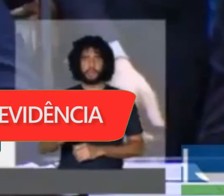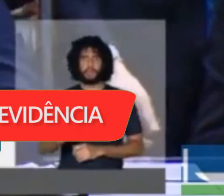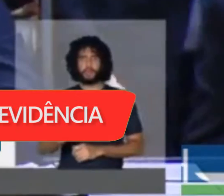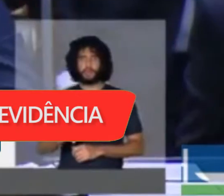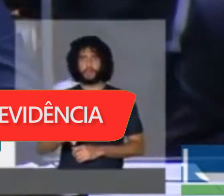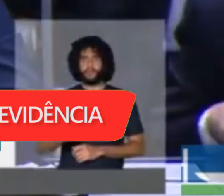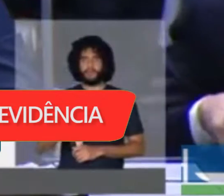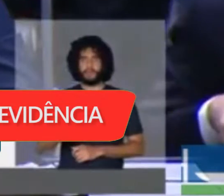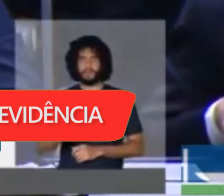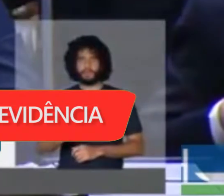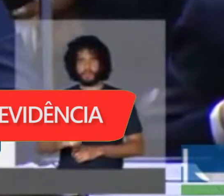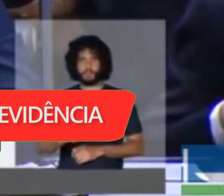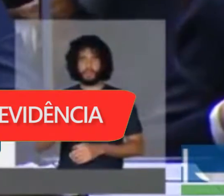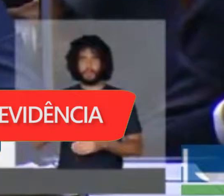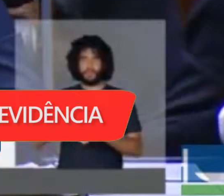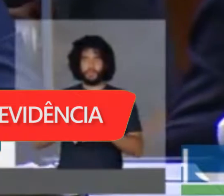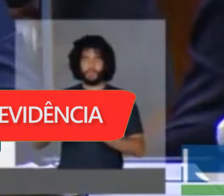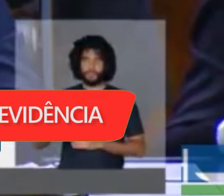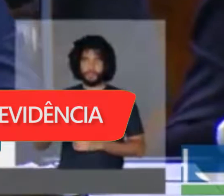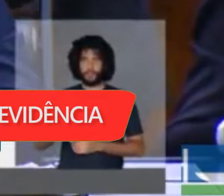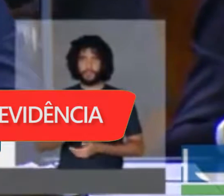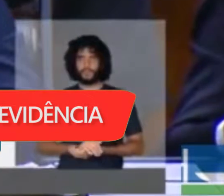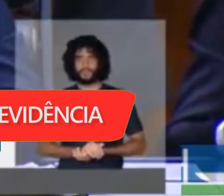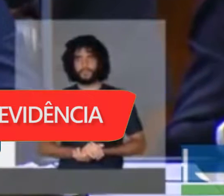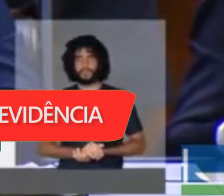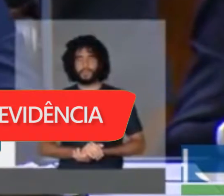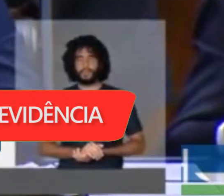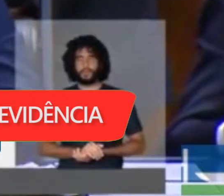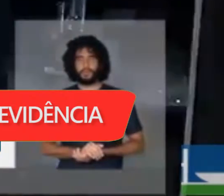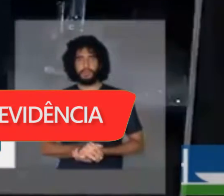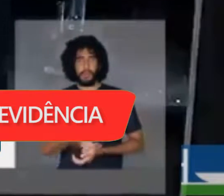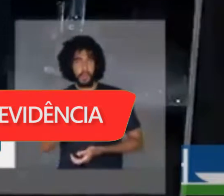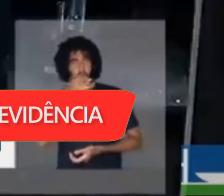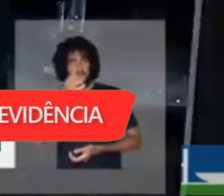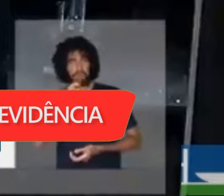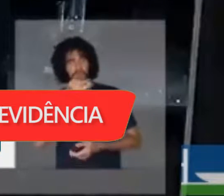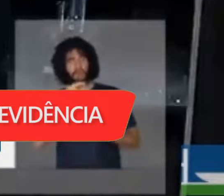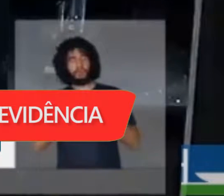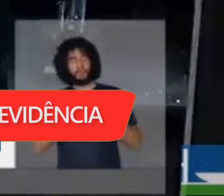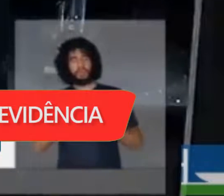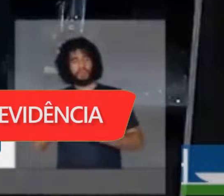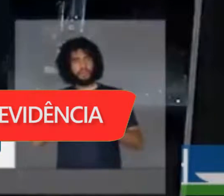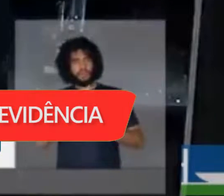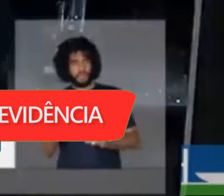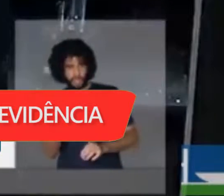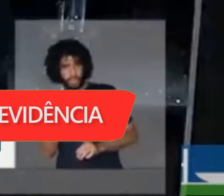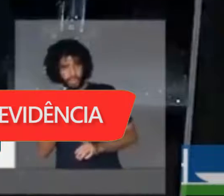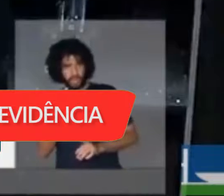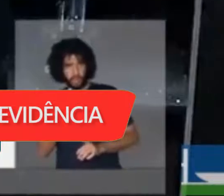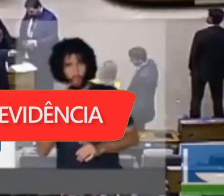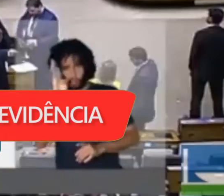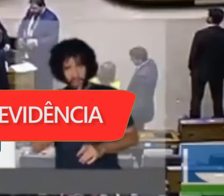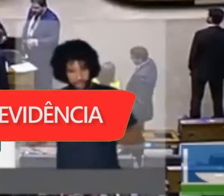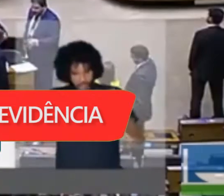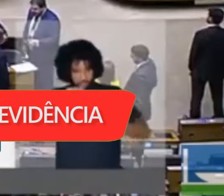Na sequência, os deputados vão discutir sobre os destaques com sugestão de mudanças na matéria. A PEC necessita de